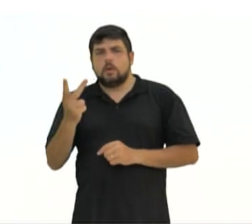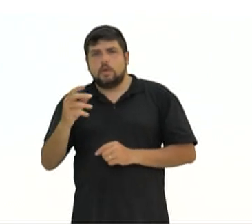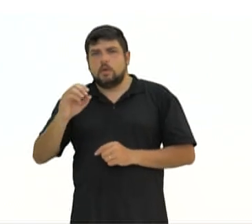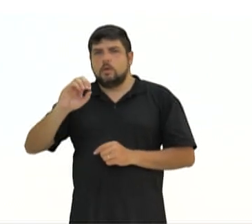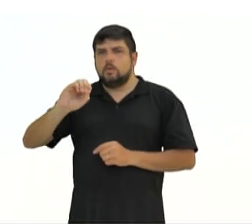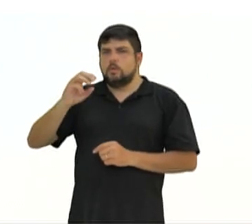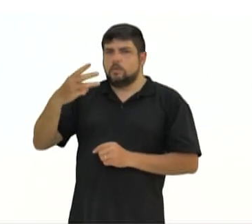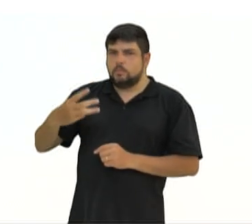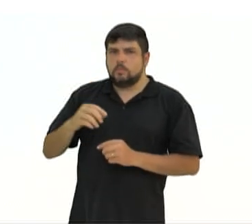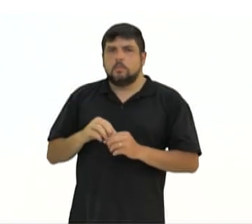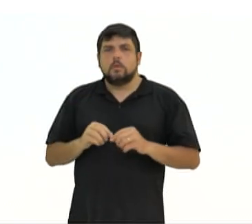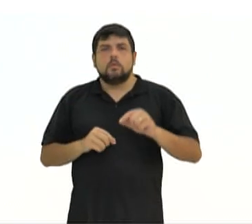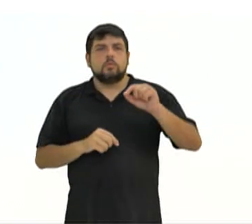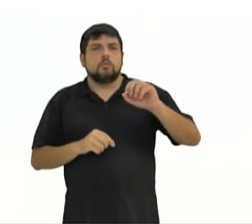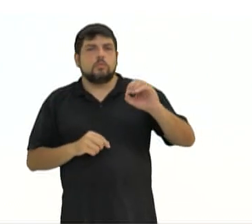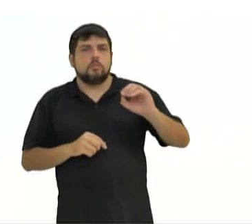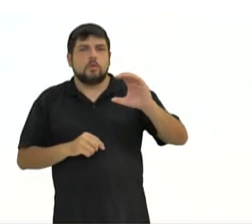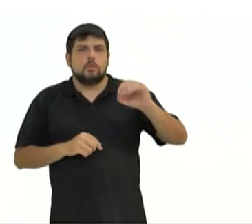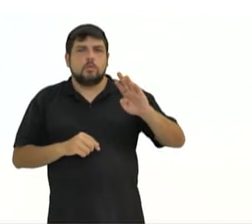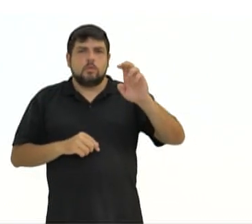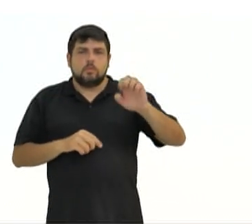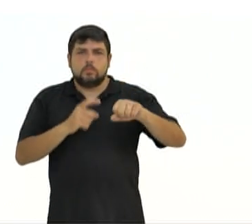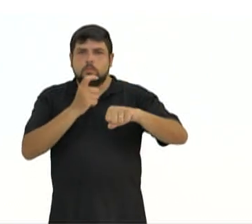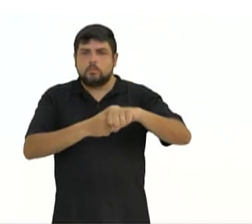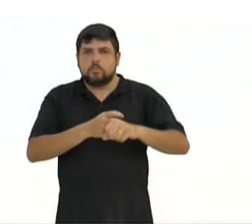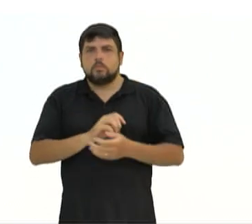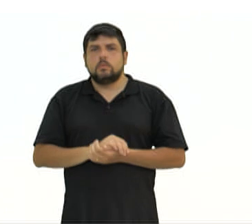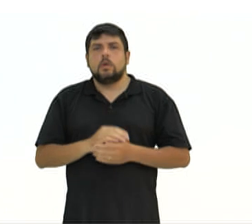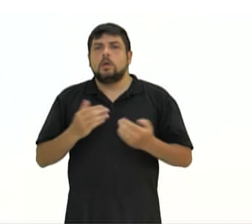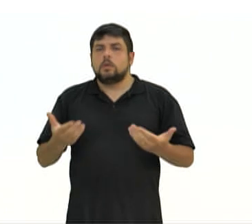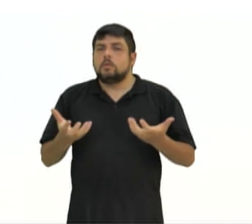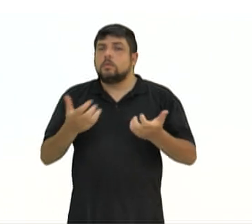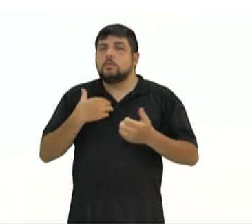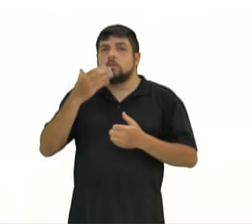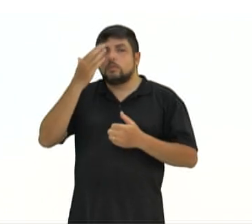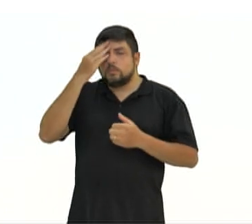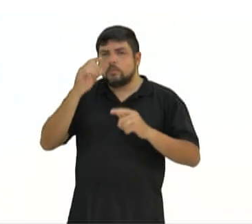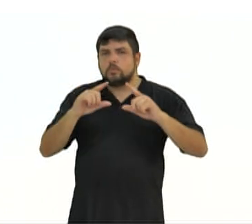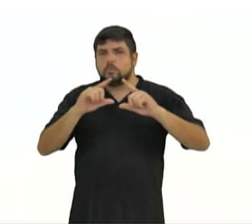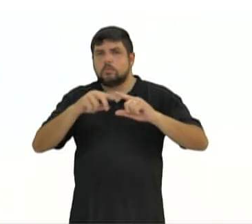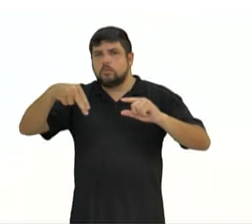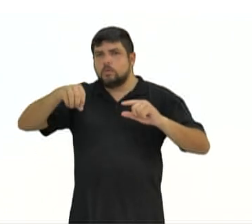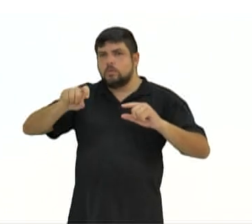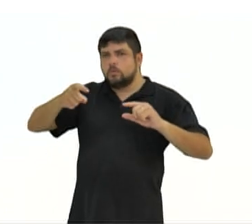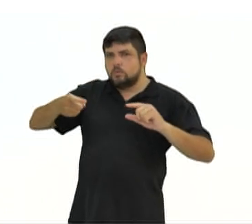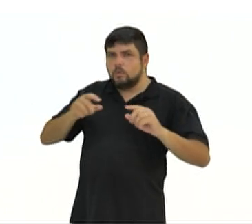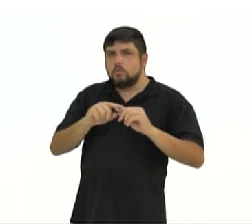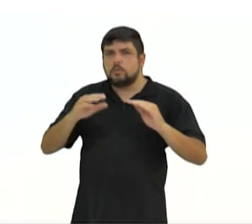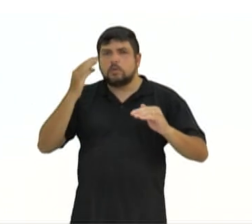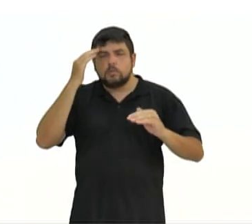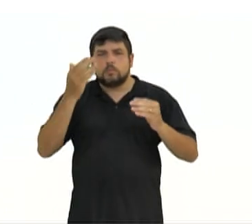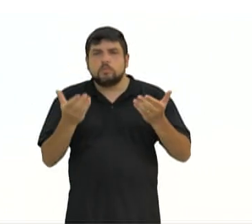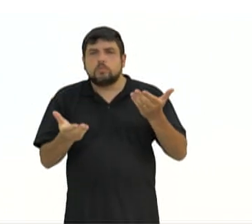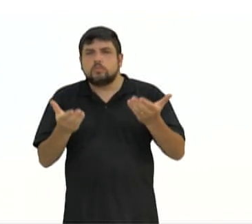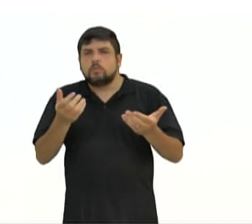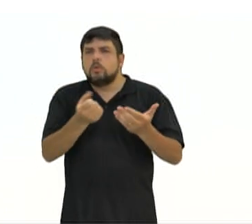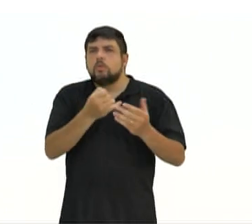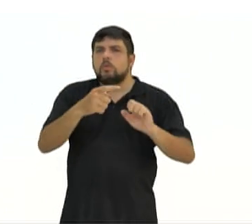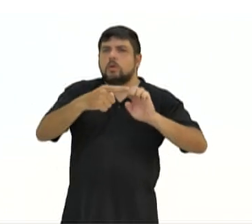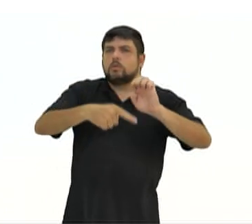o cobre sólido. Então, o segundo passo, determinar a variação, ou o delta NOx, para verificar o número de elétrons que foram